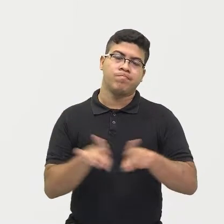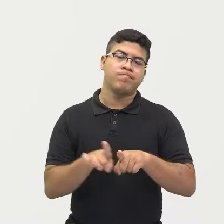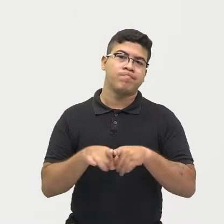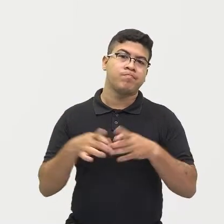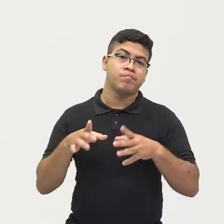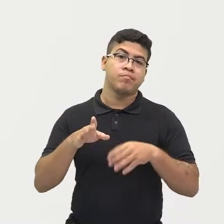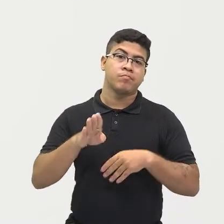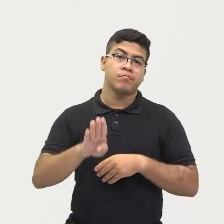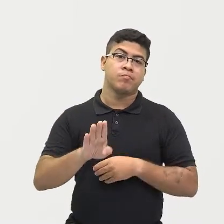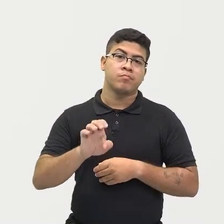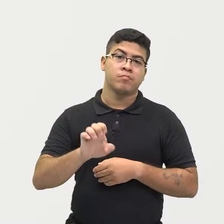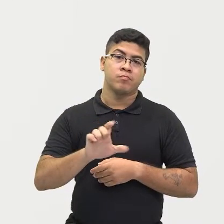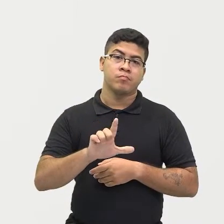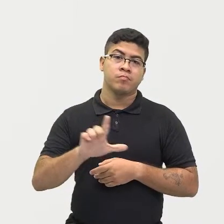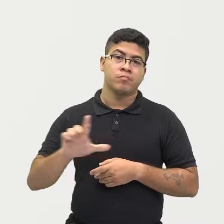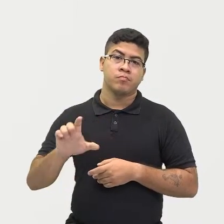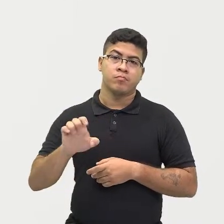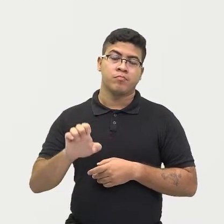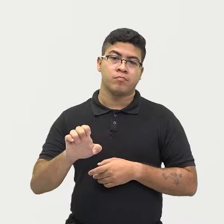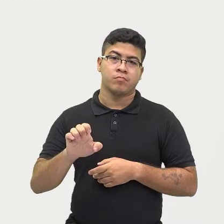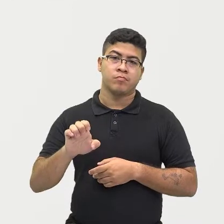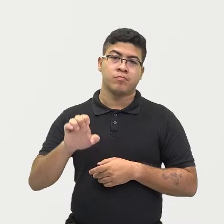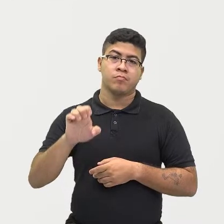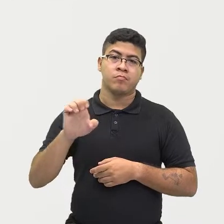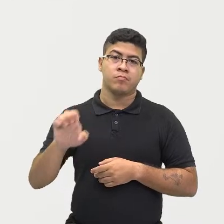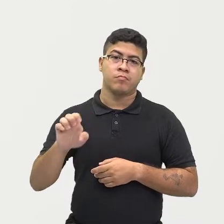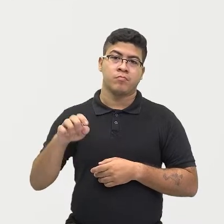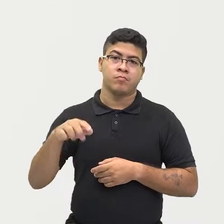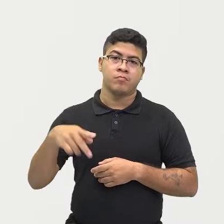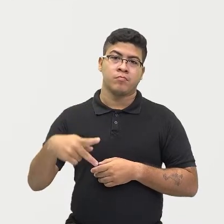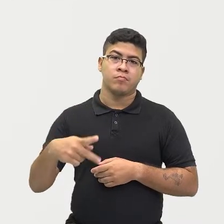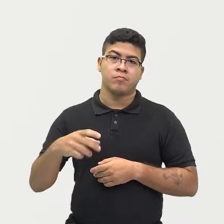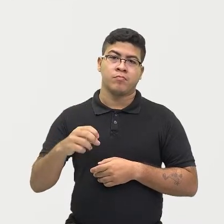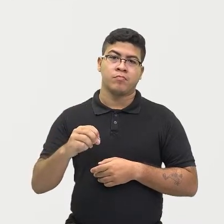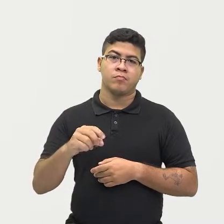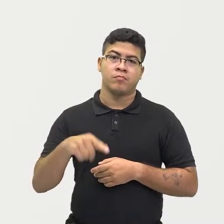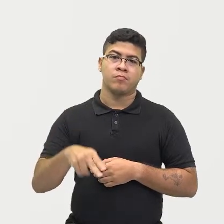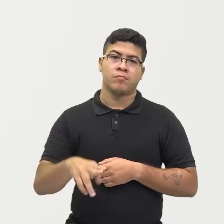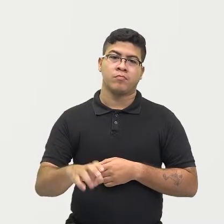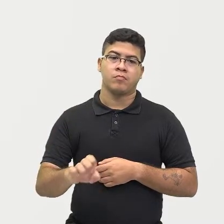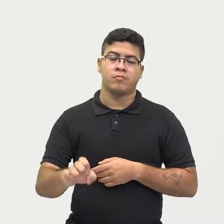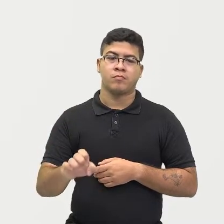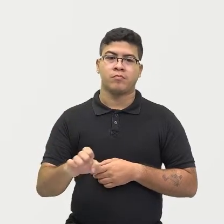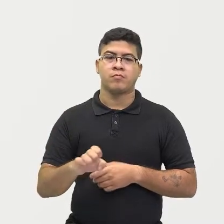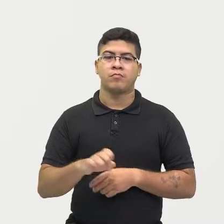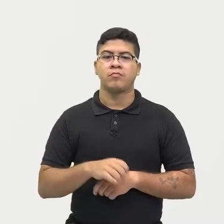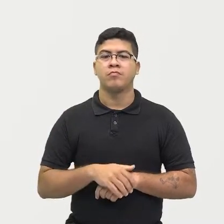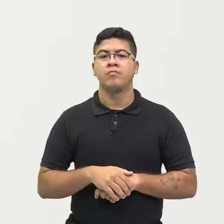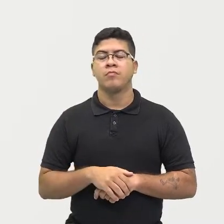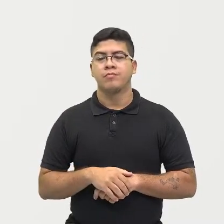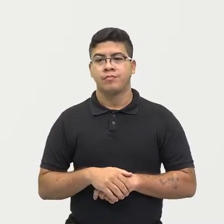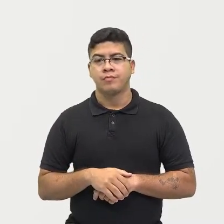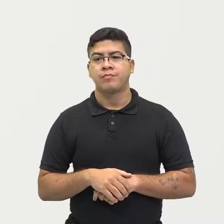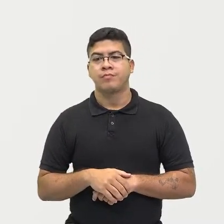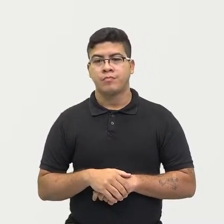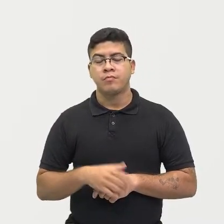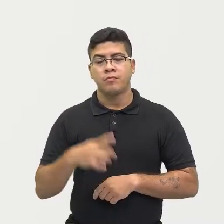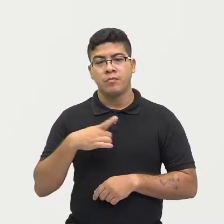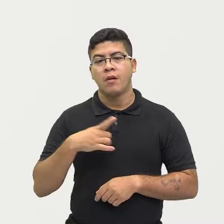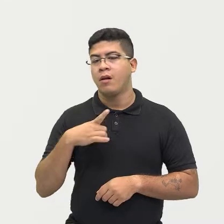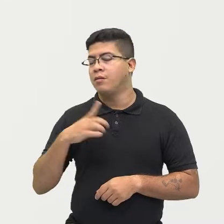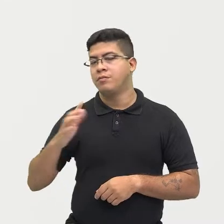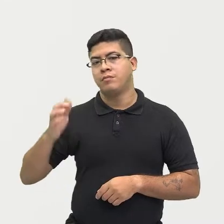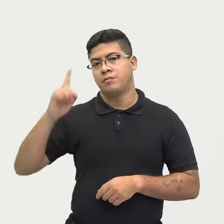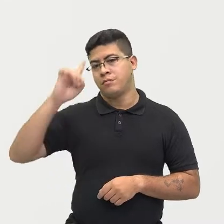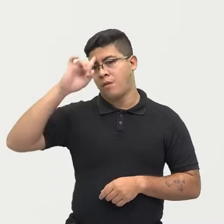Belle Époque. Outras informações, olha só. Temos mais informações? Temos, olha só. As